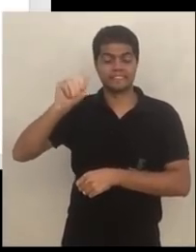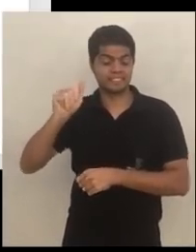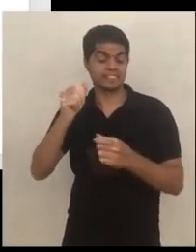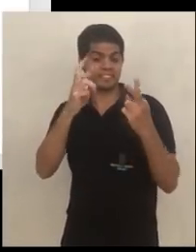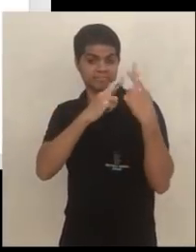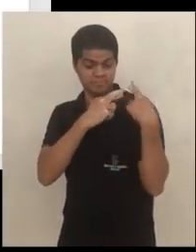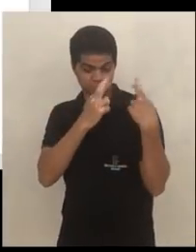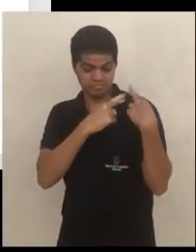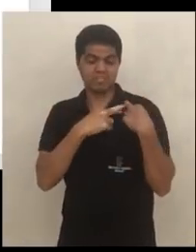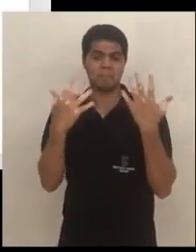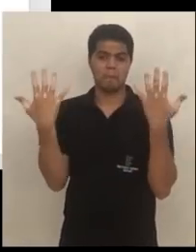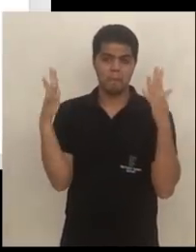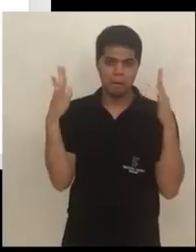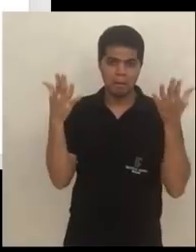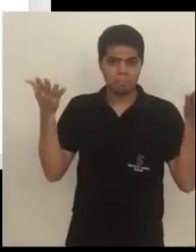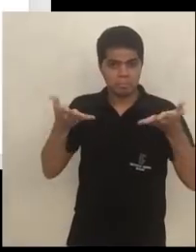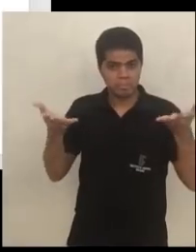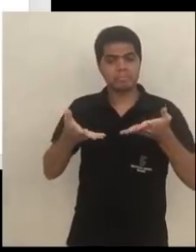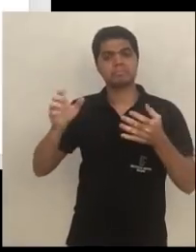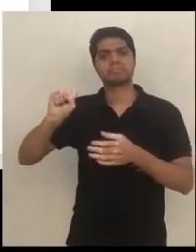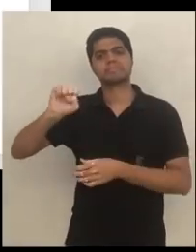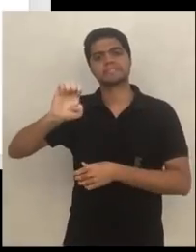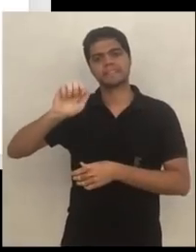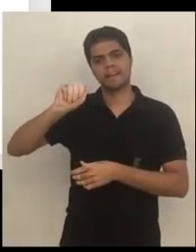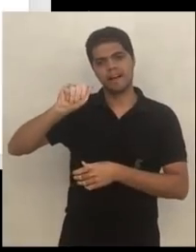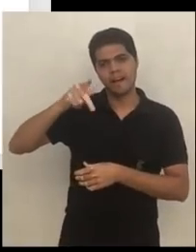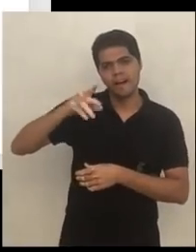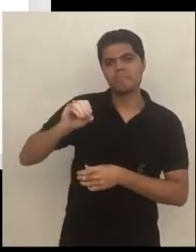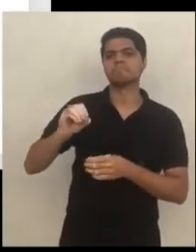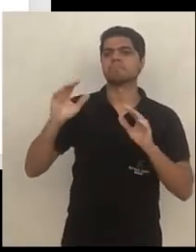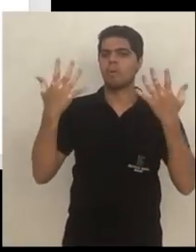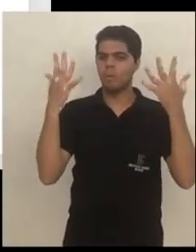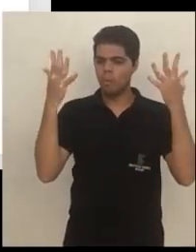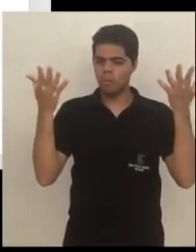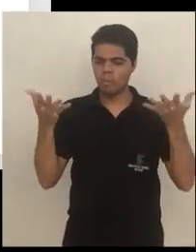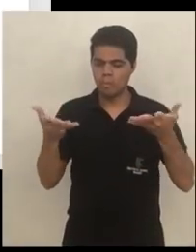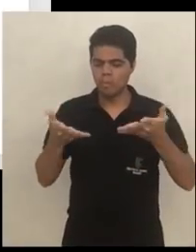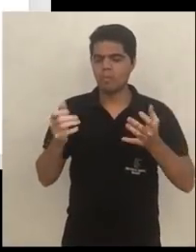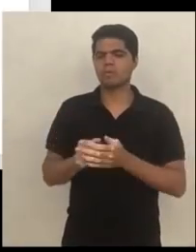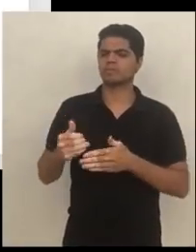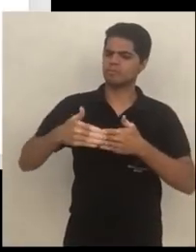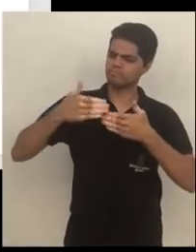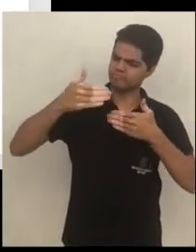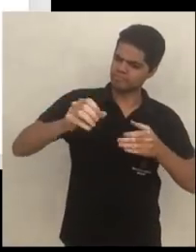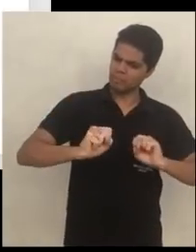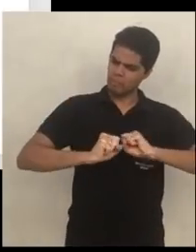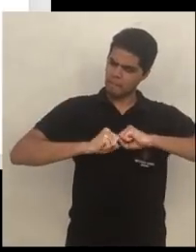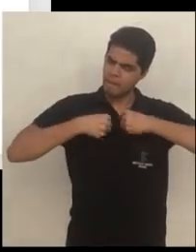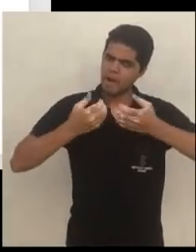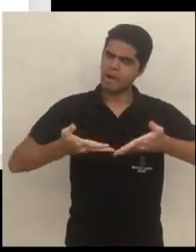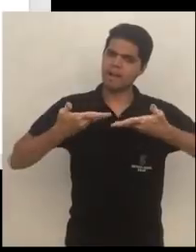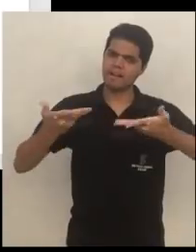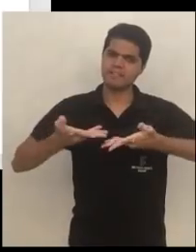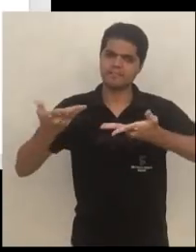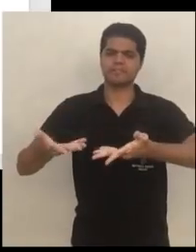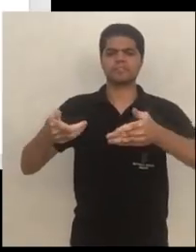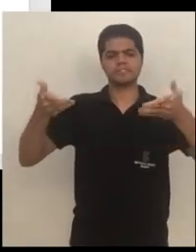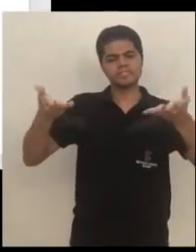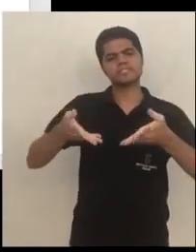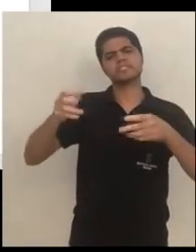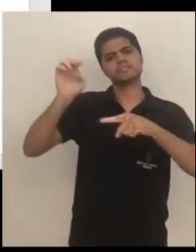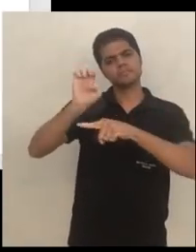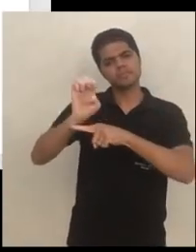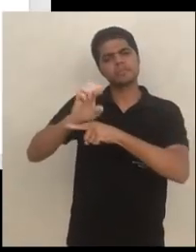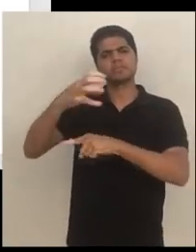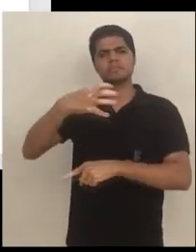tem atuado de forma bem proativa para o fortalecimento da Comissão de Produção Orgânica e para o segmento orgânico no estado da Bahia,